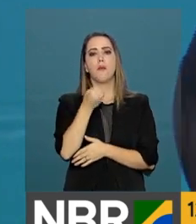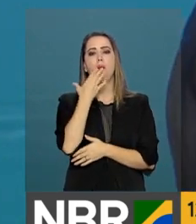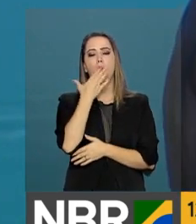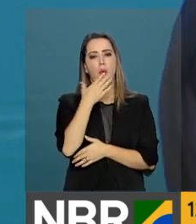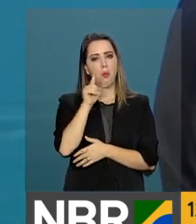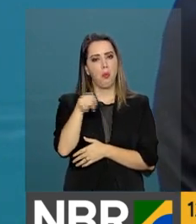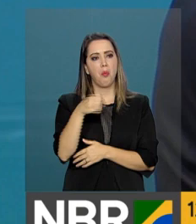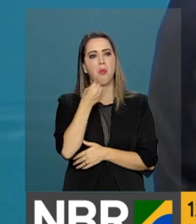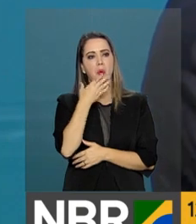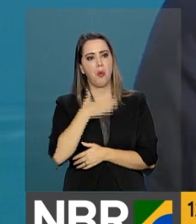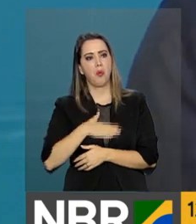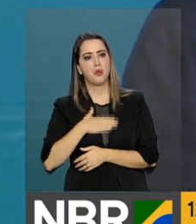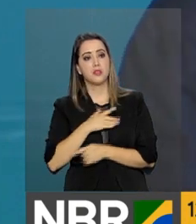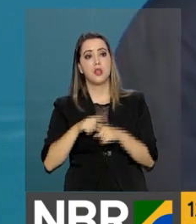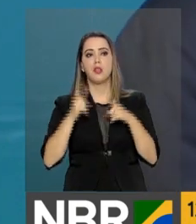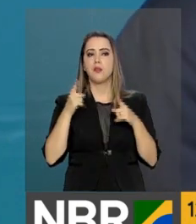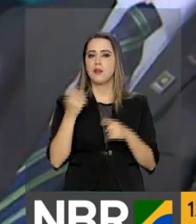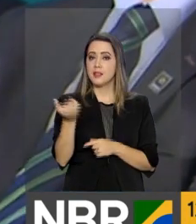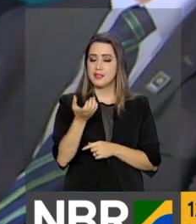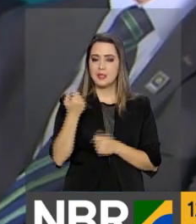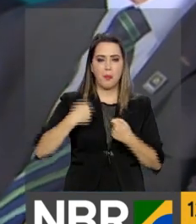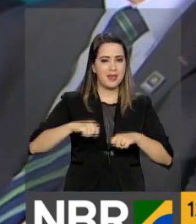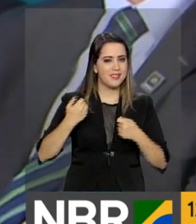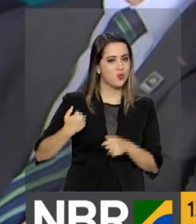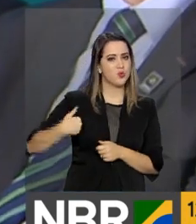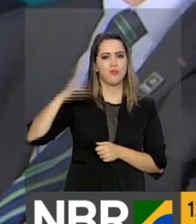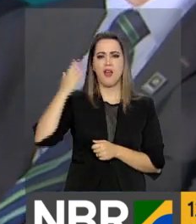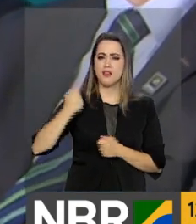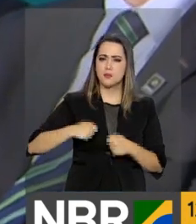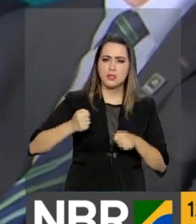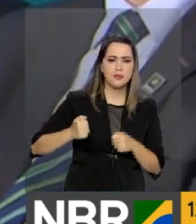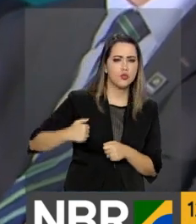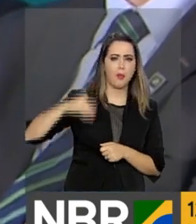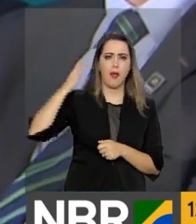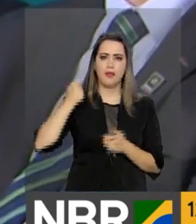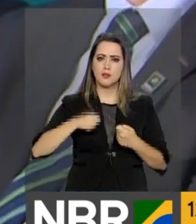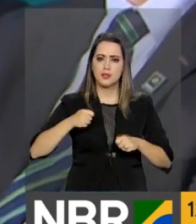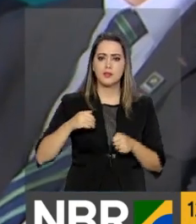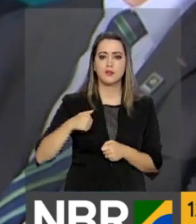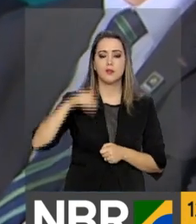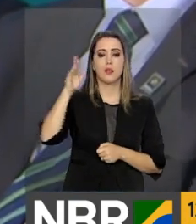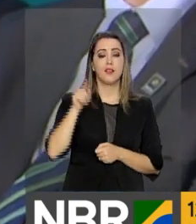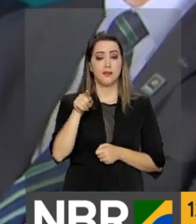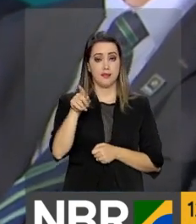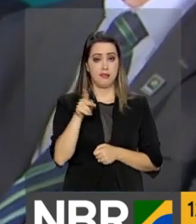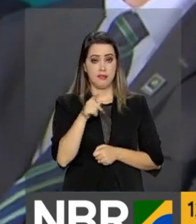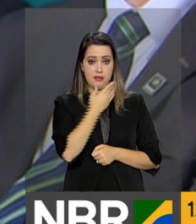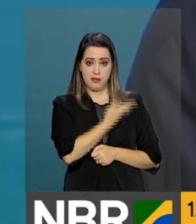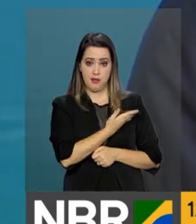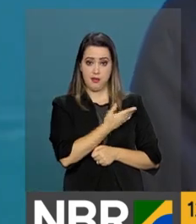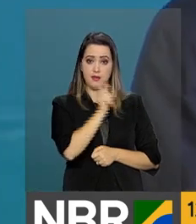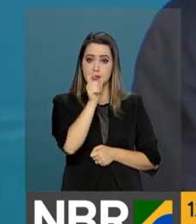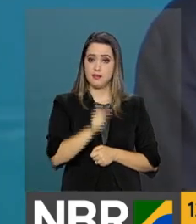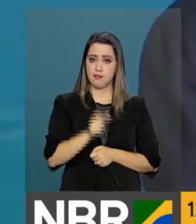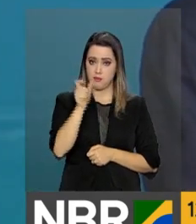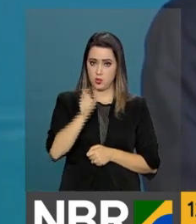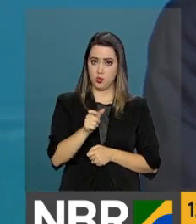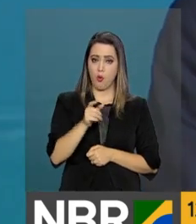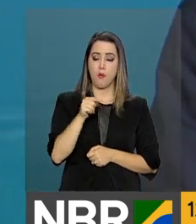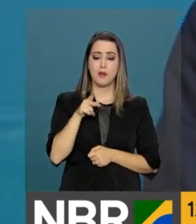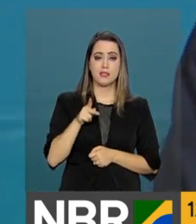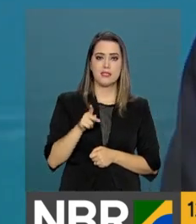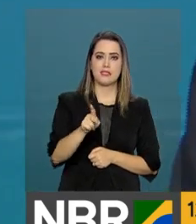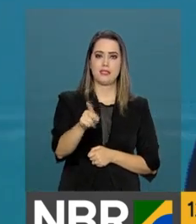mais. E vem mais pedido, e tem que ser assim. Tem que ser assim, exatamente assim. Mas ele reportou-se ao